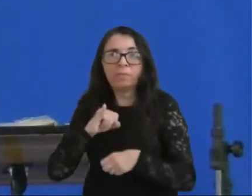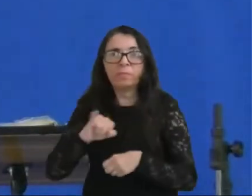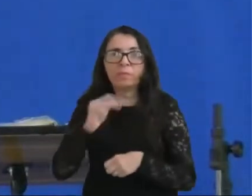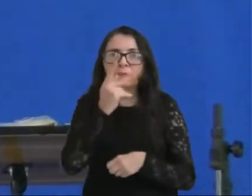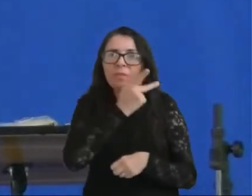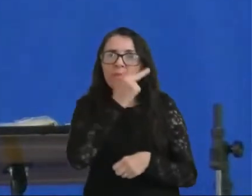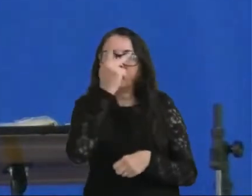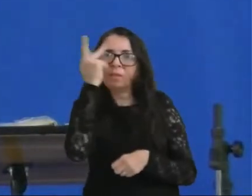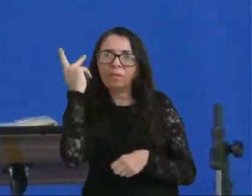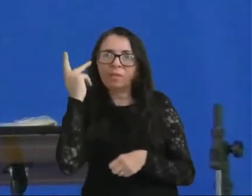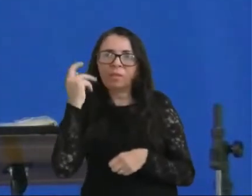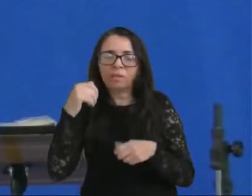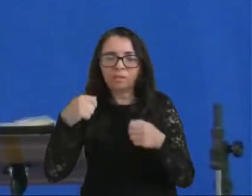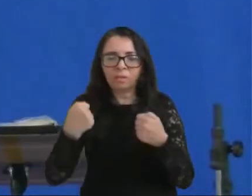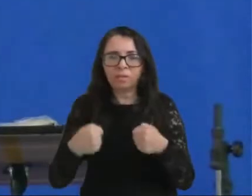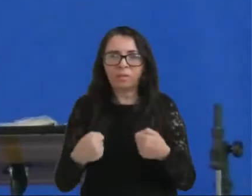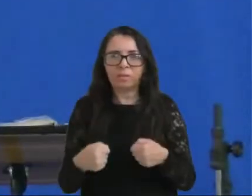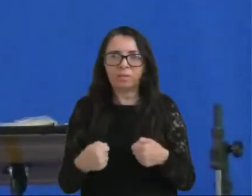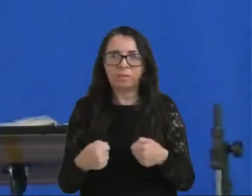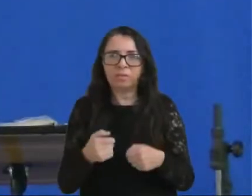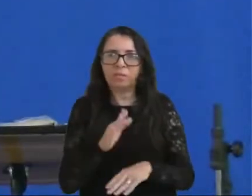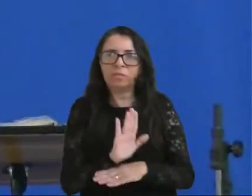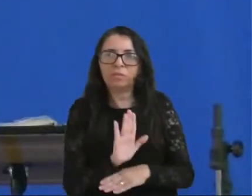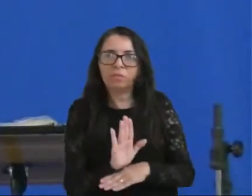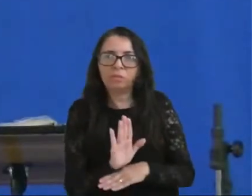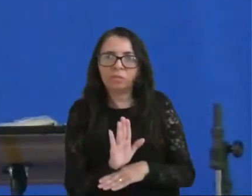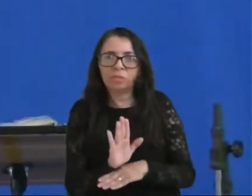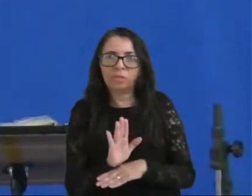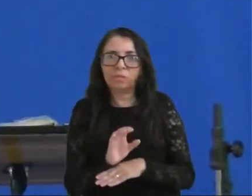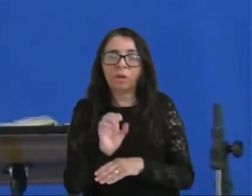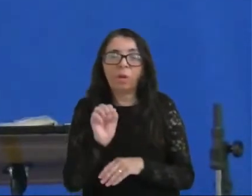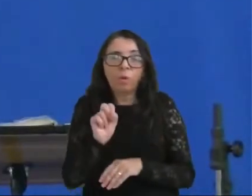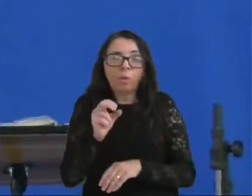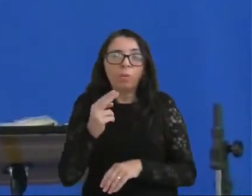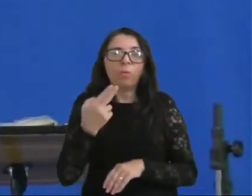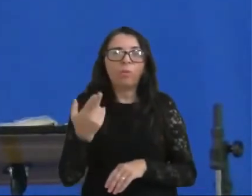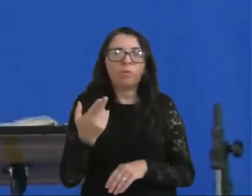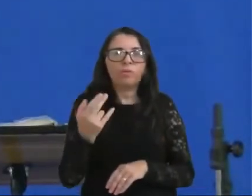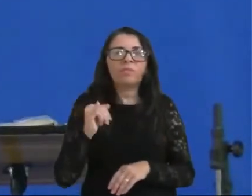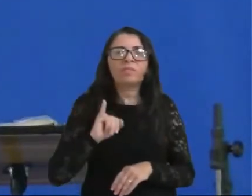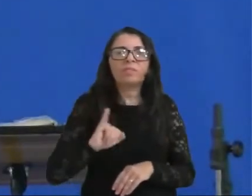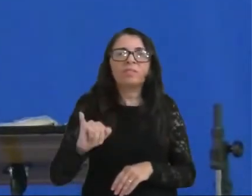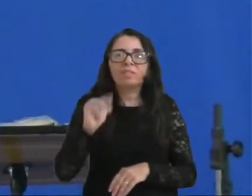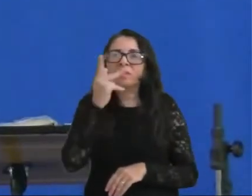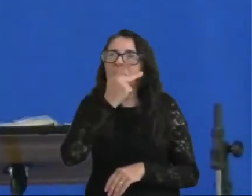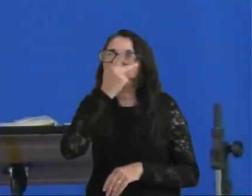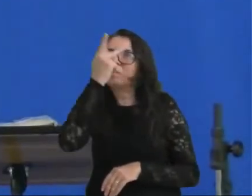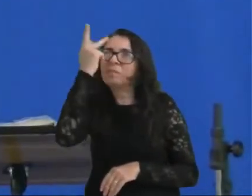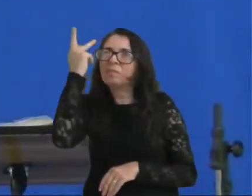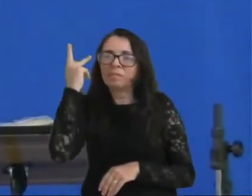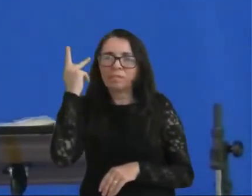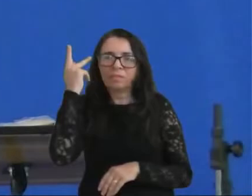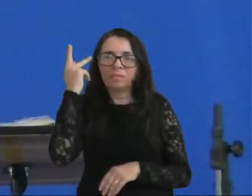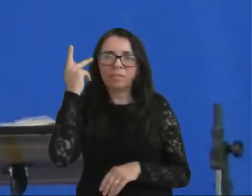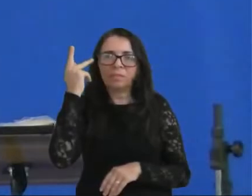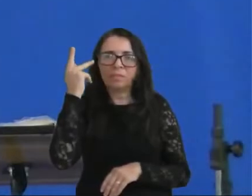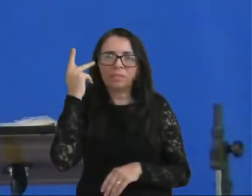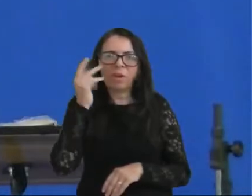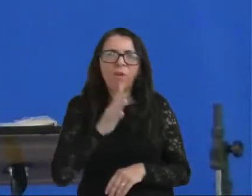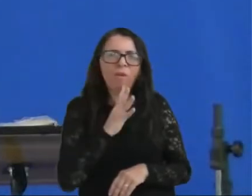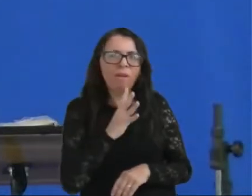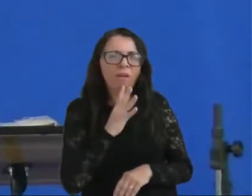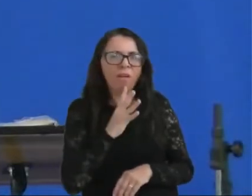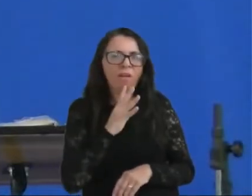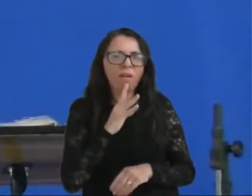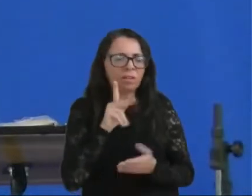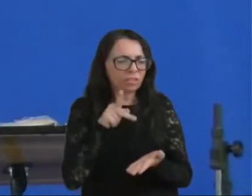pregações que não tinha a coerência com a palavra de Deus, mas não era capaz de examinar a si mesmo. Tinha